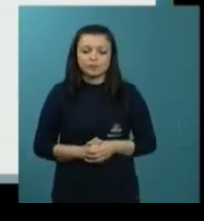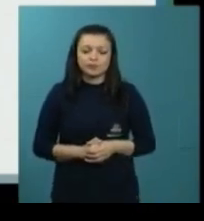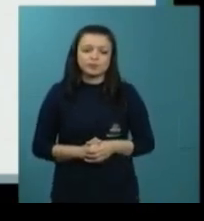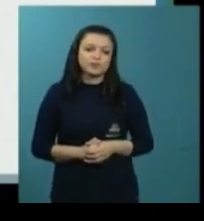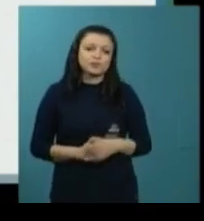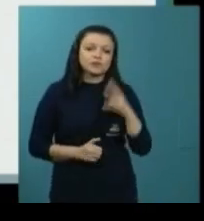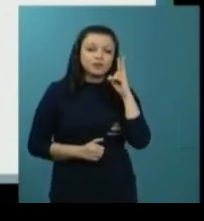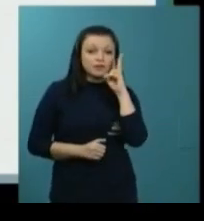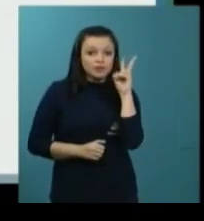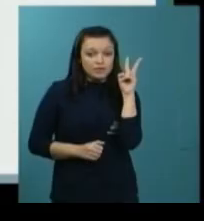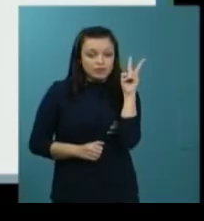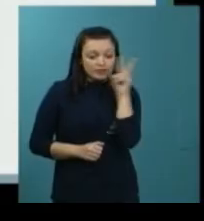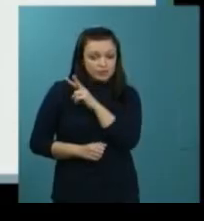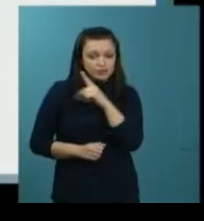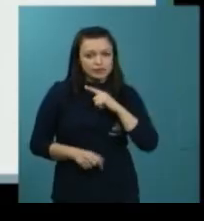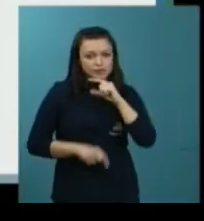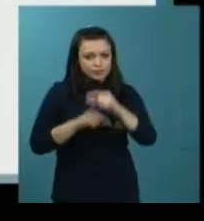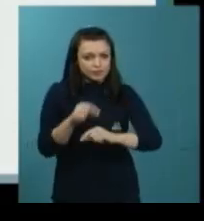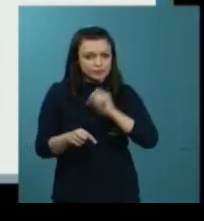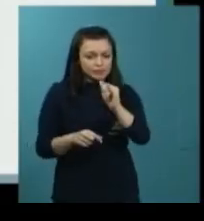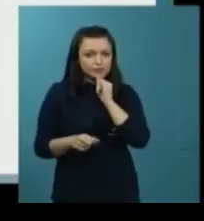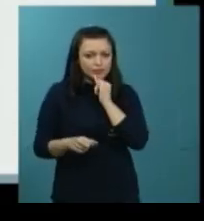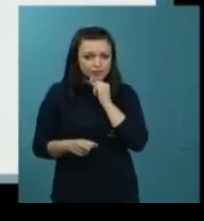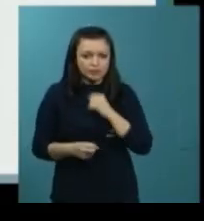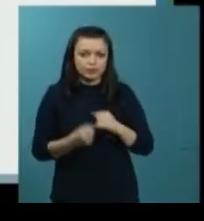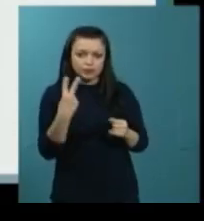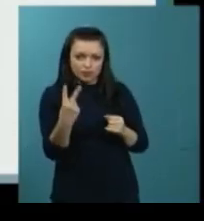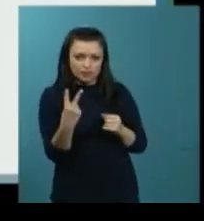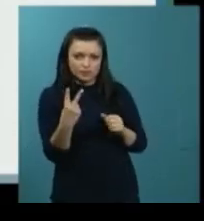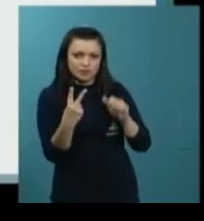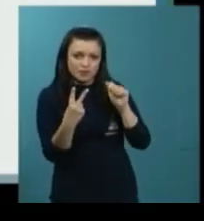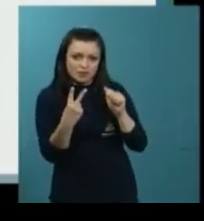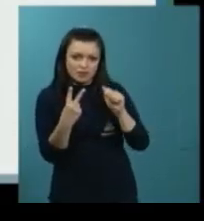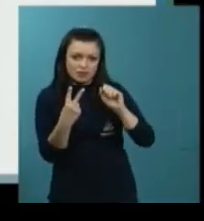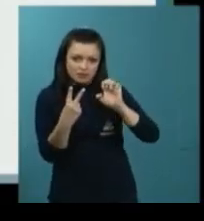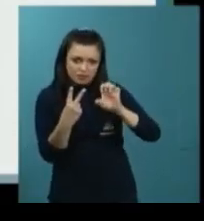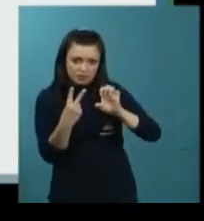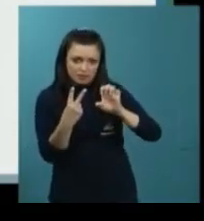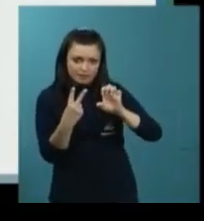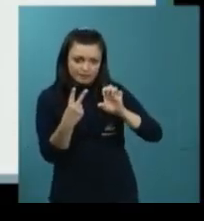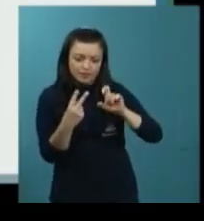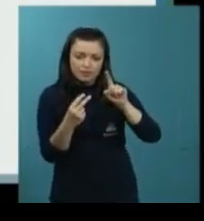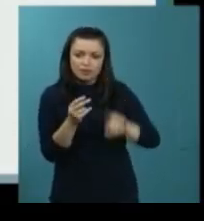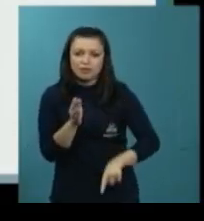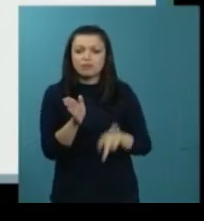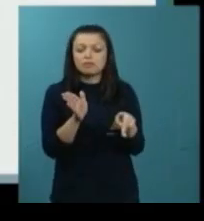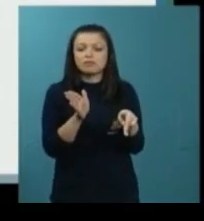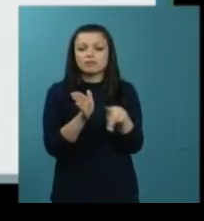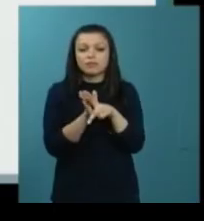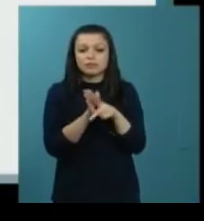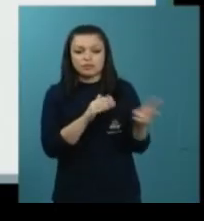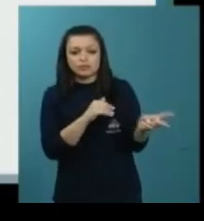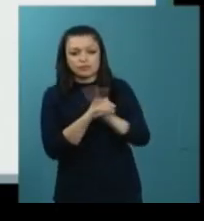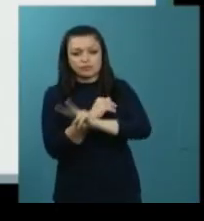Vejam então que 2 dos elementos, o A e o E, pertencem